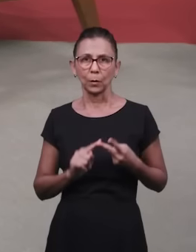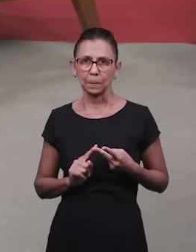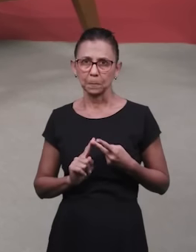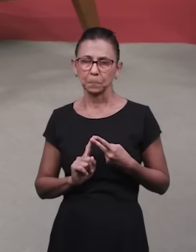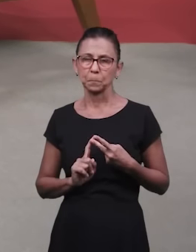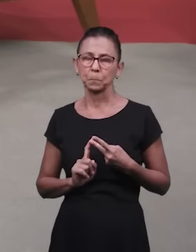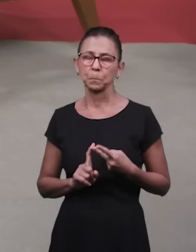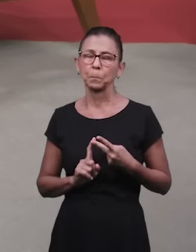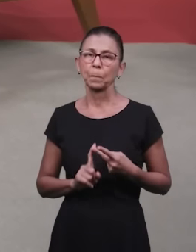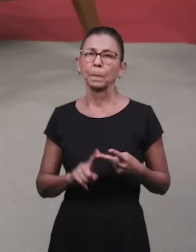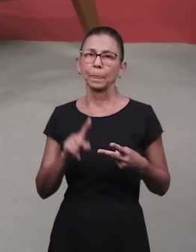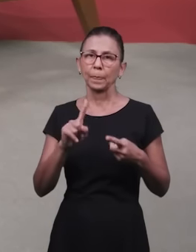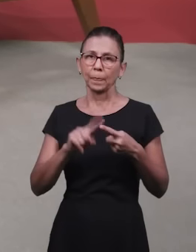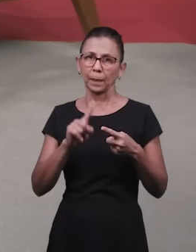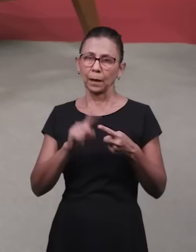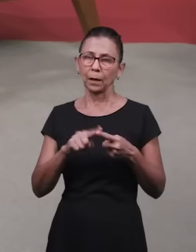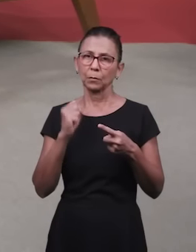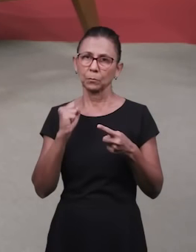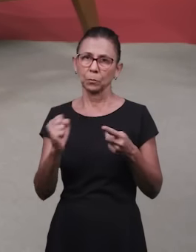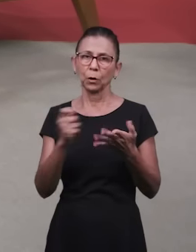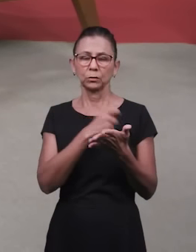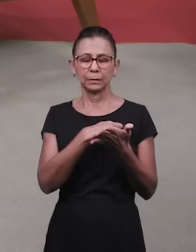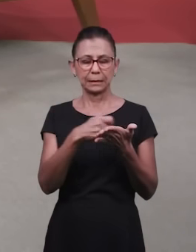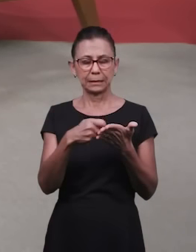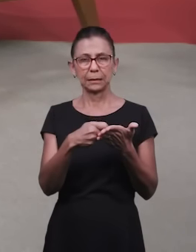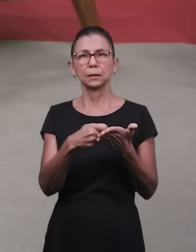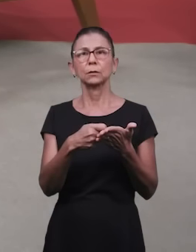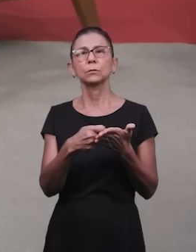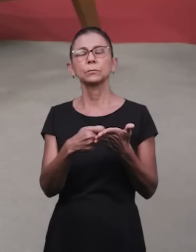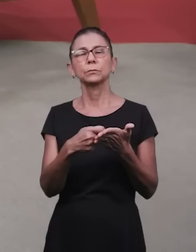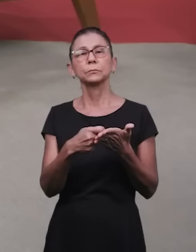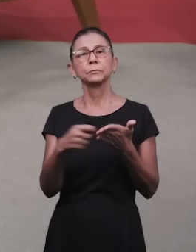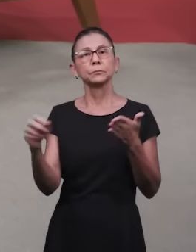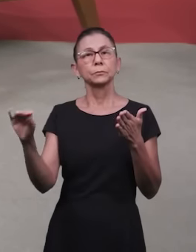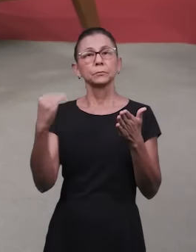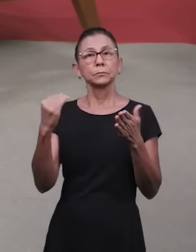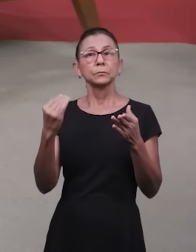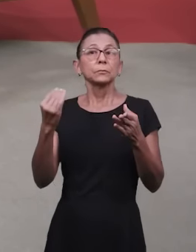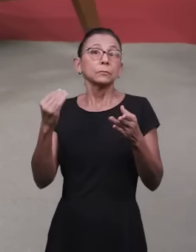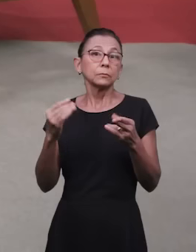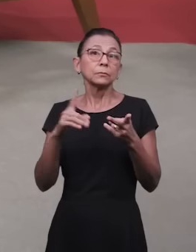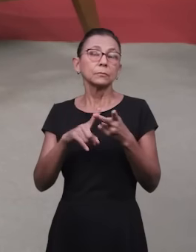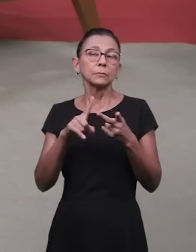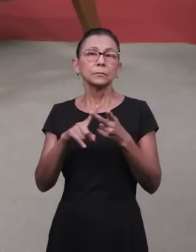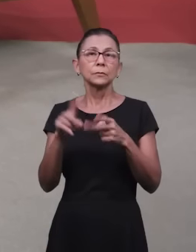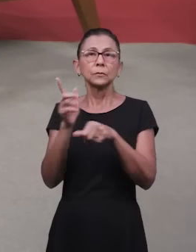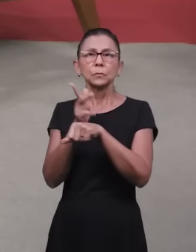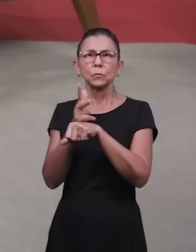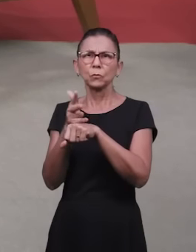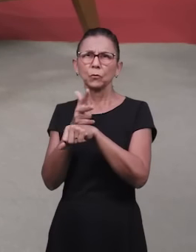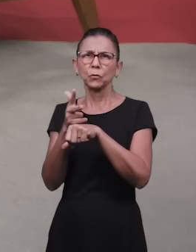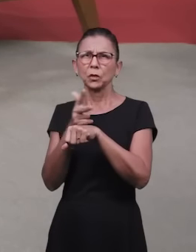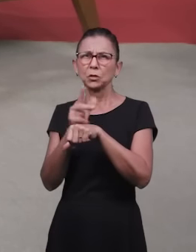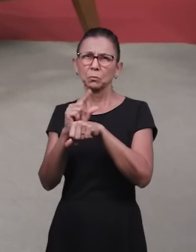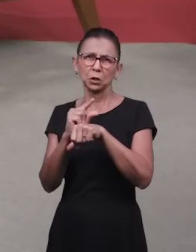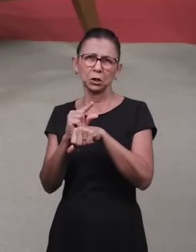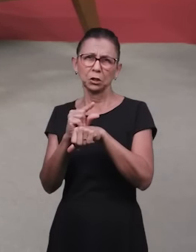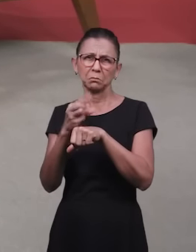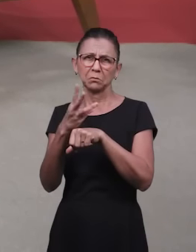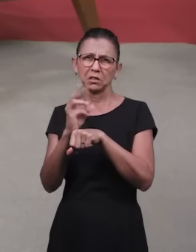Ou você pode mandar por escrito, é só escrever ali no WhatsApp e enviar, ou você ainda pode gravar um vídeo curto, de até